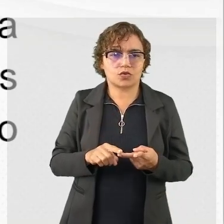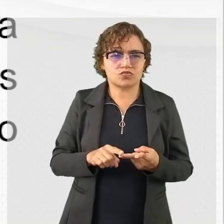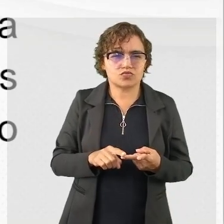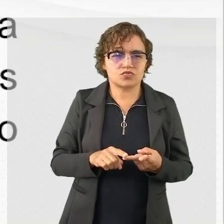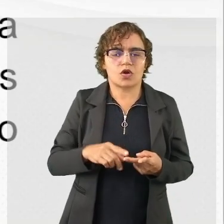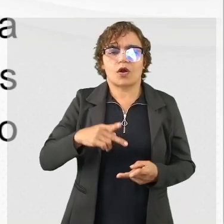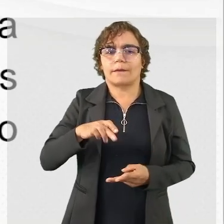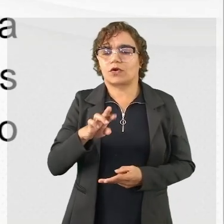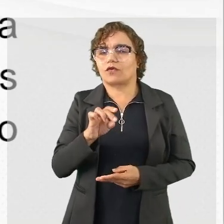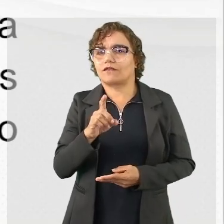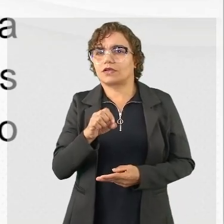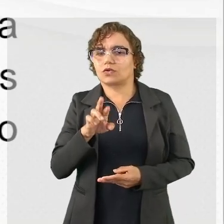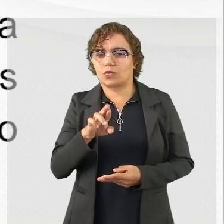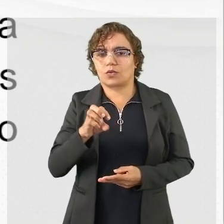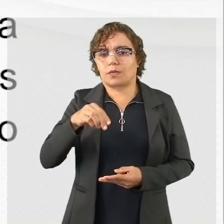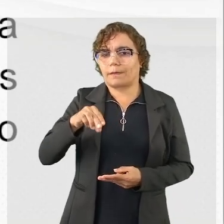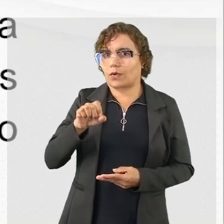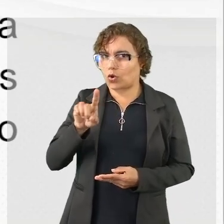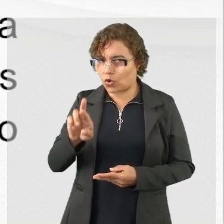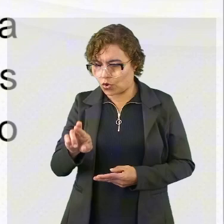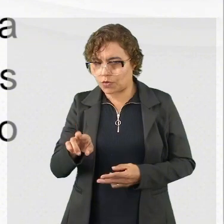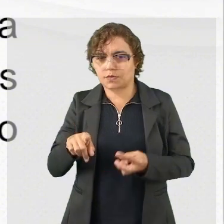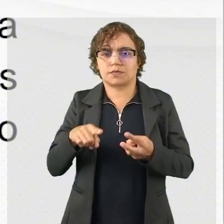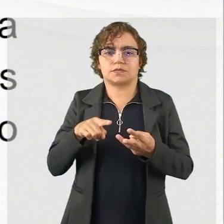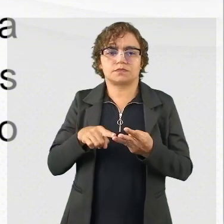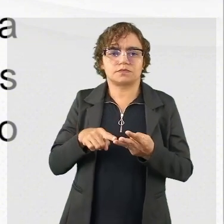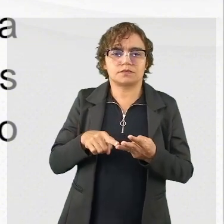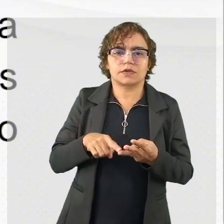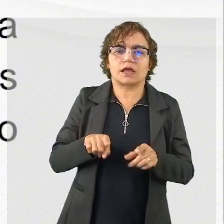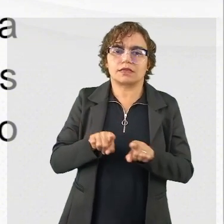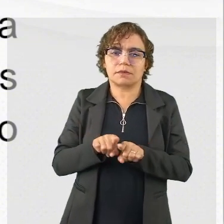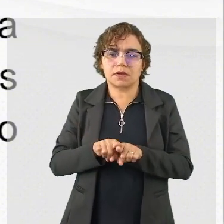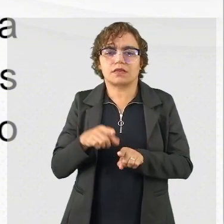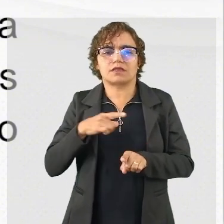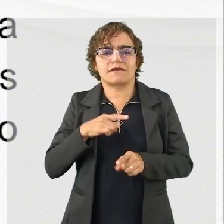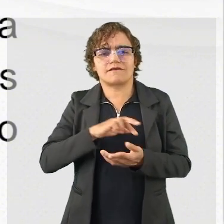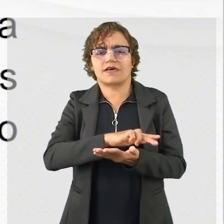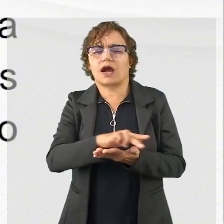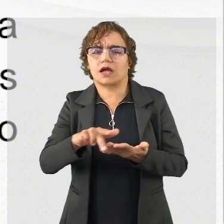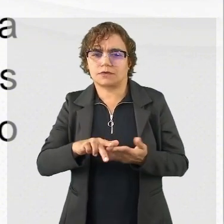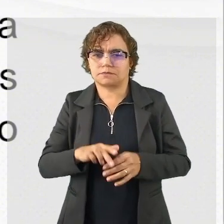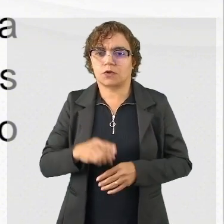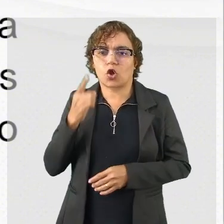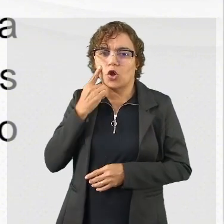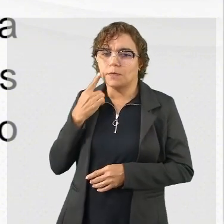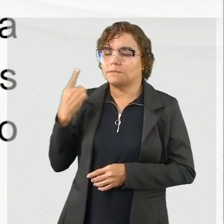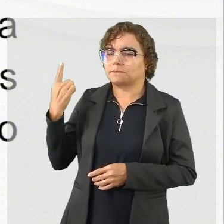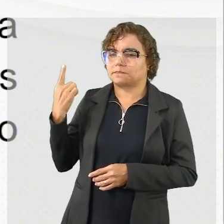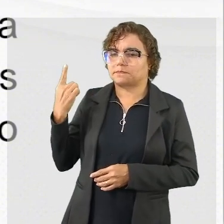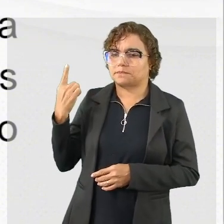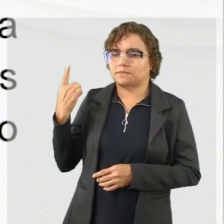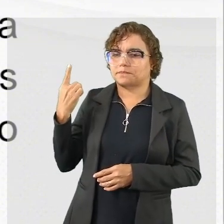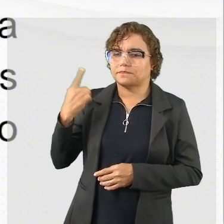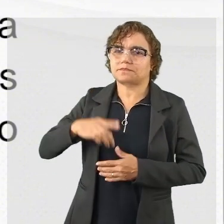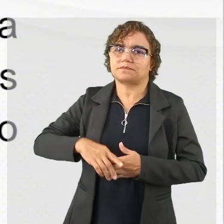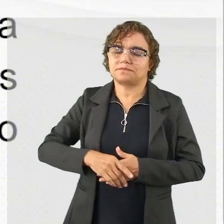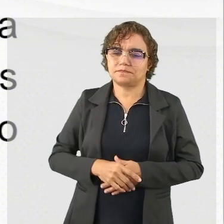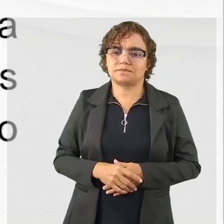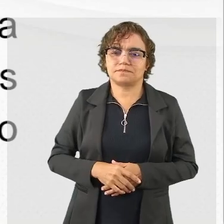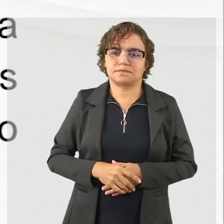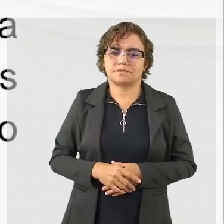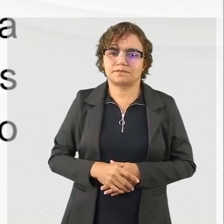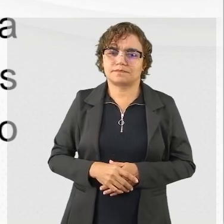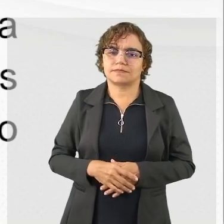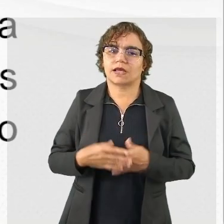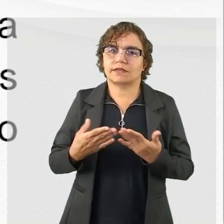militar. Apesar desse impulso à colonização, a precária comunicação entre as capitanias e a grande extensão do território dificultaram